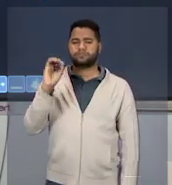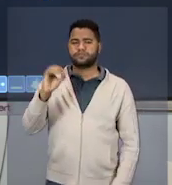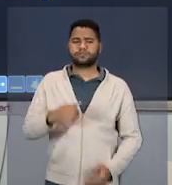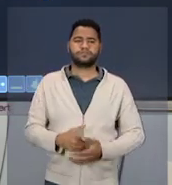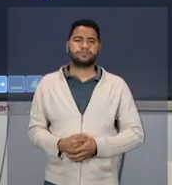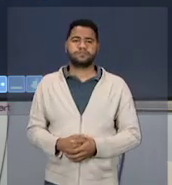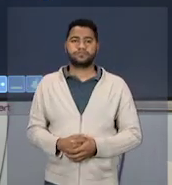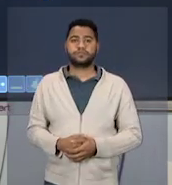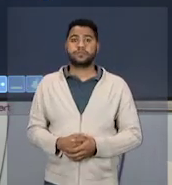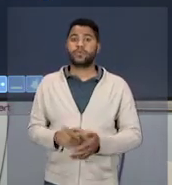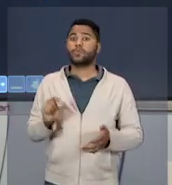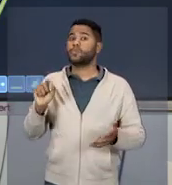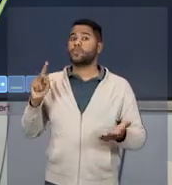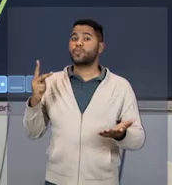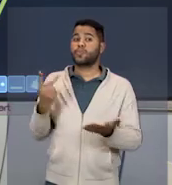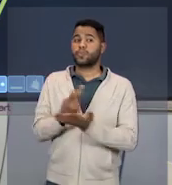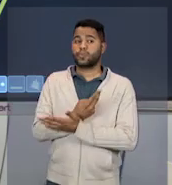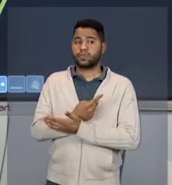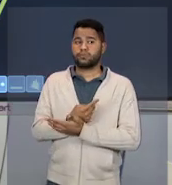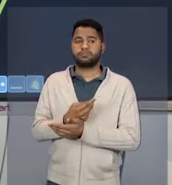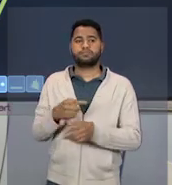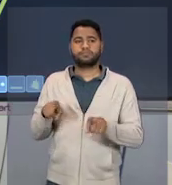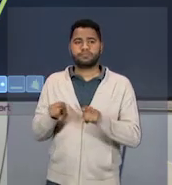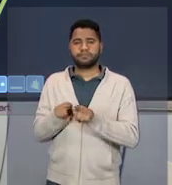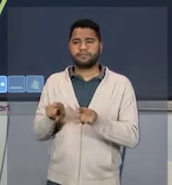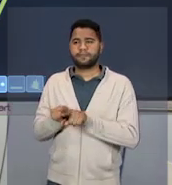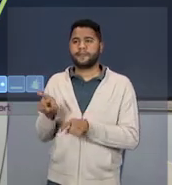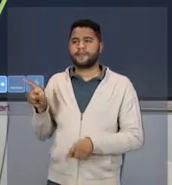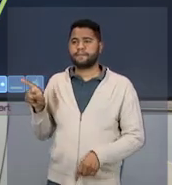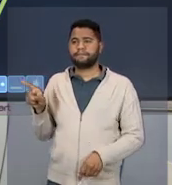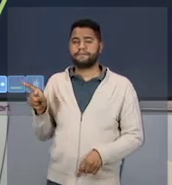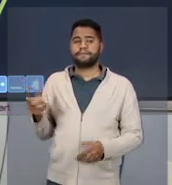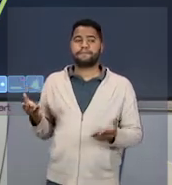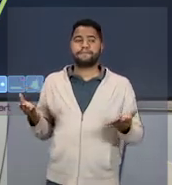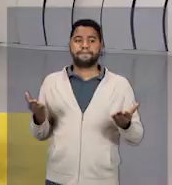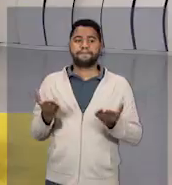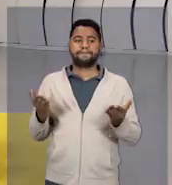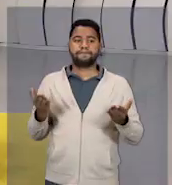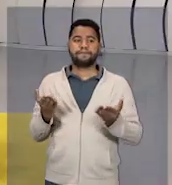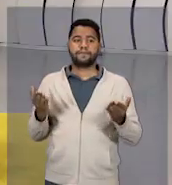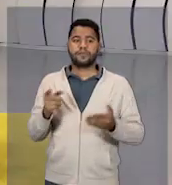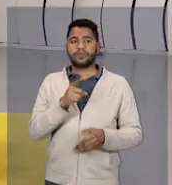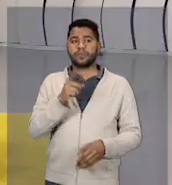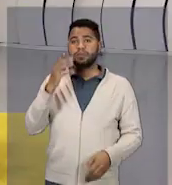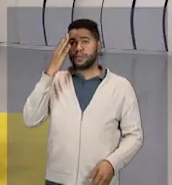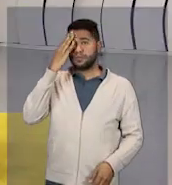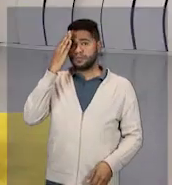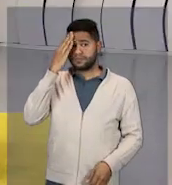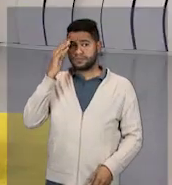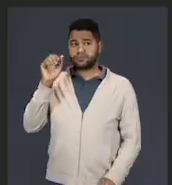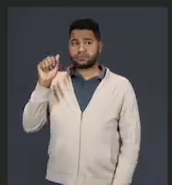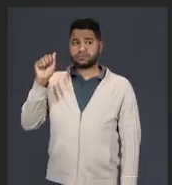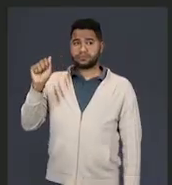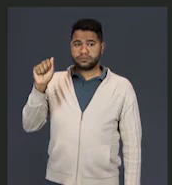360. E o que acontece? O mesmo caso. Agora, no caso, se você sabe que o A